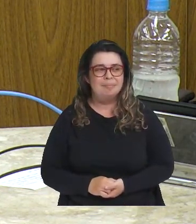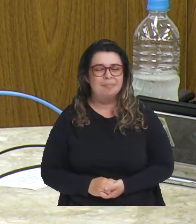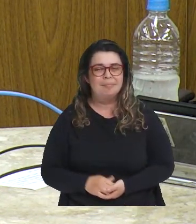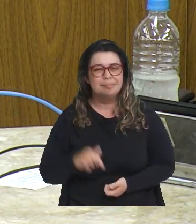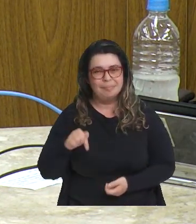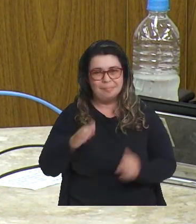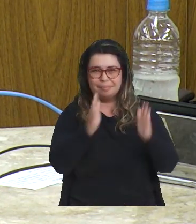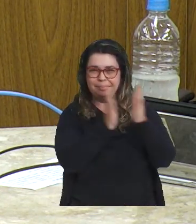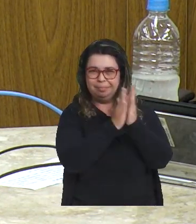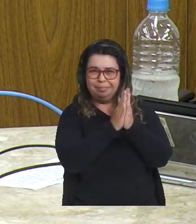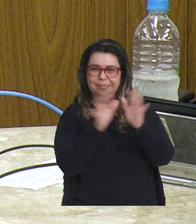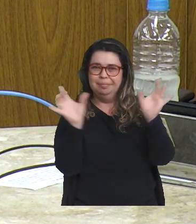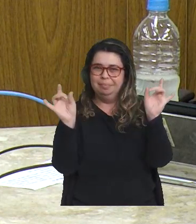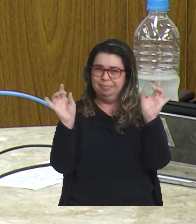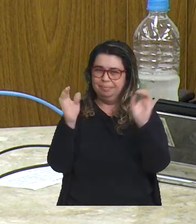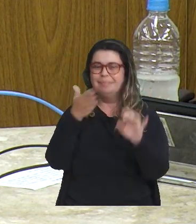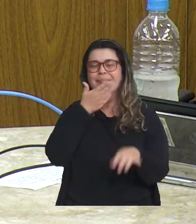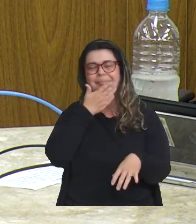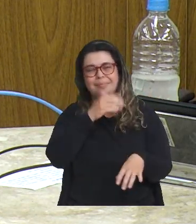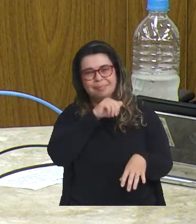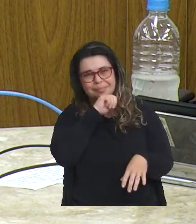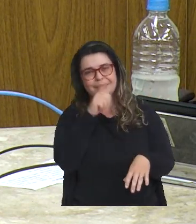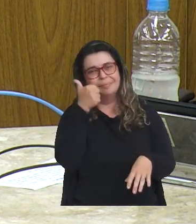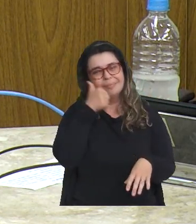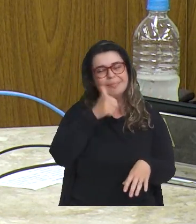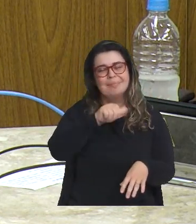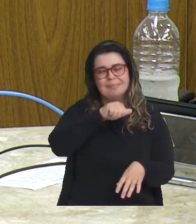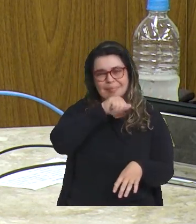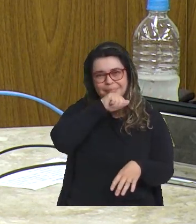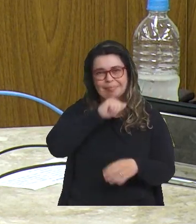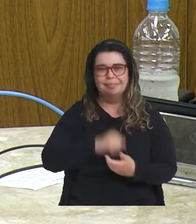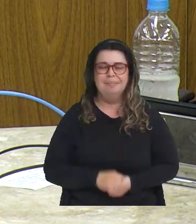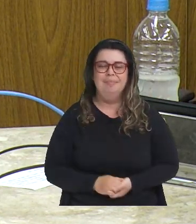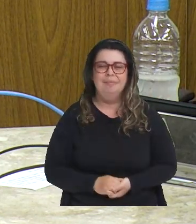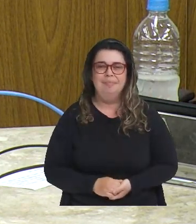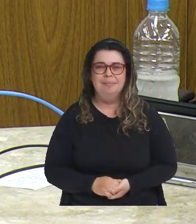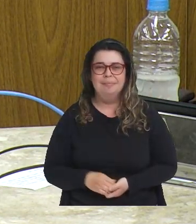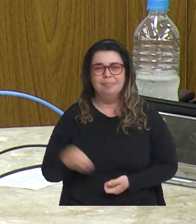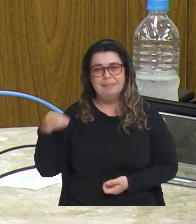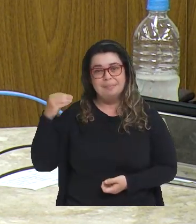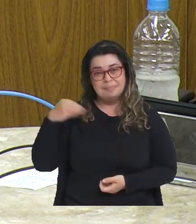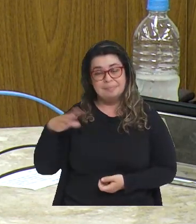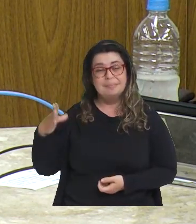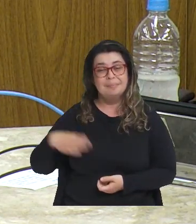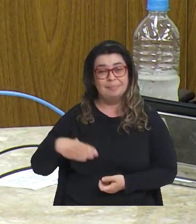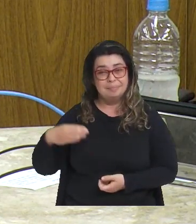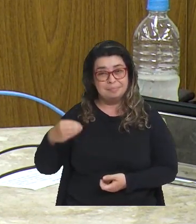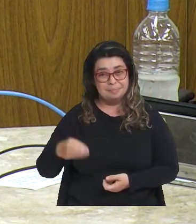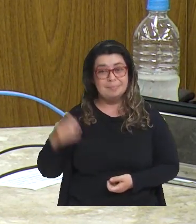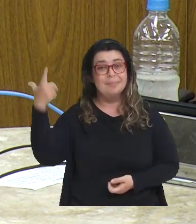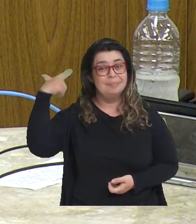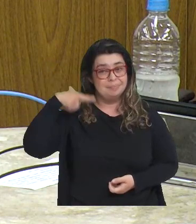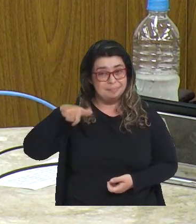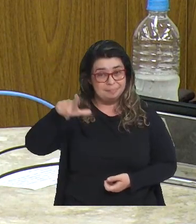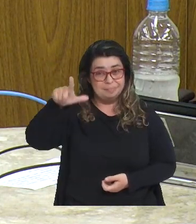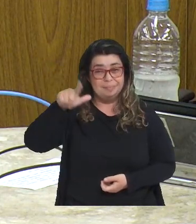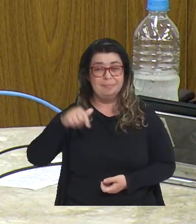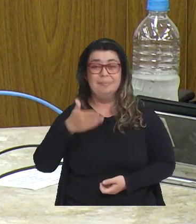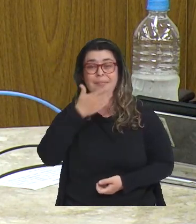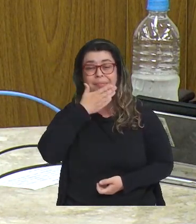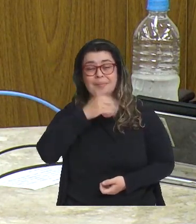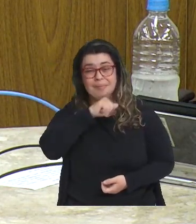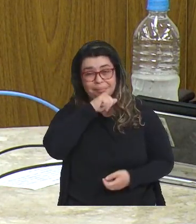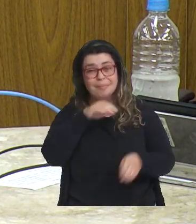parabéns especial aos seus pais, porque é assim, quando os filhos se formam, os pais se formam